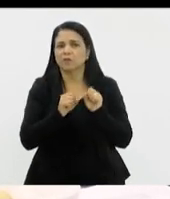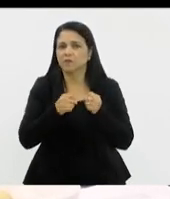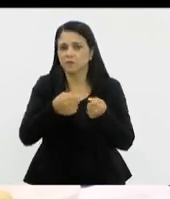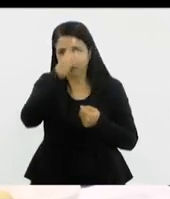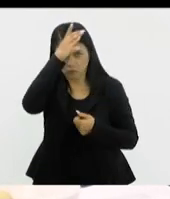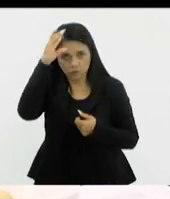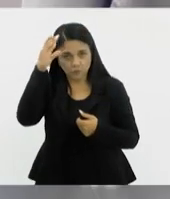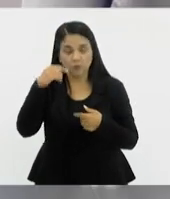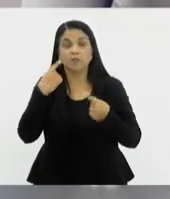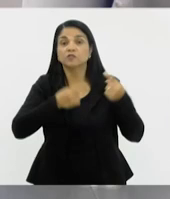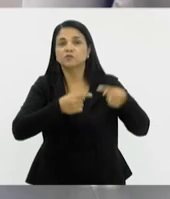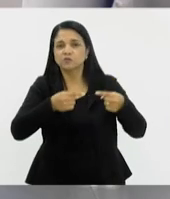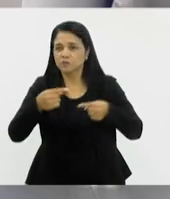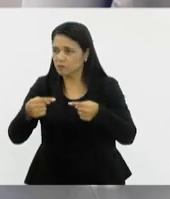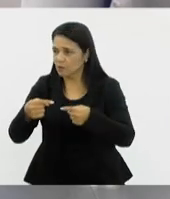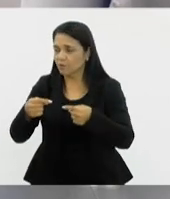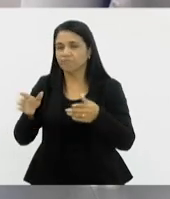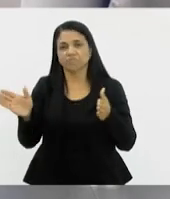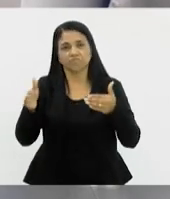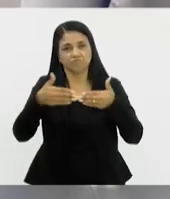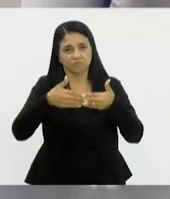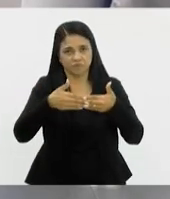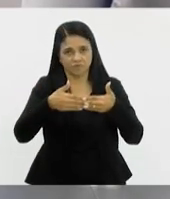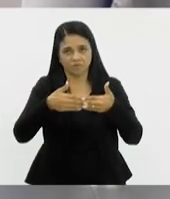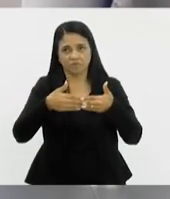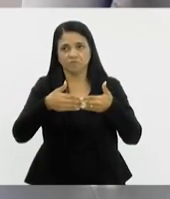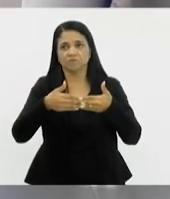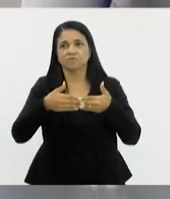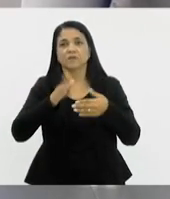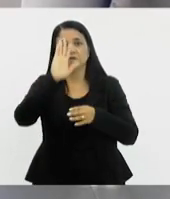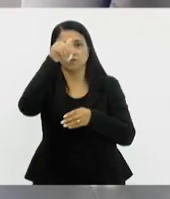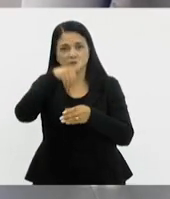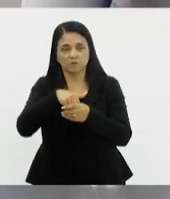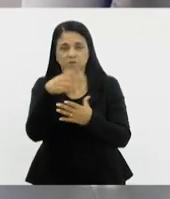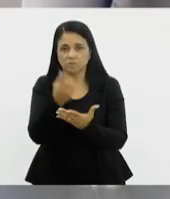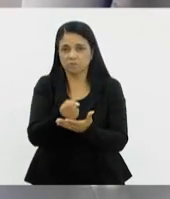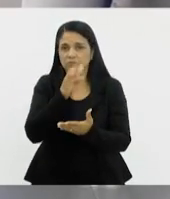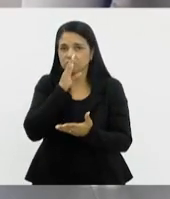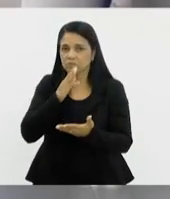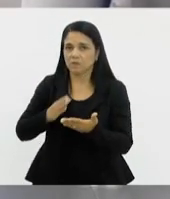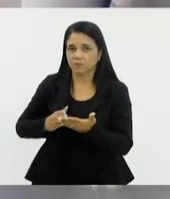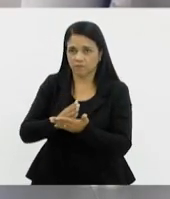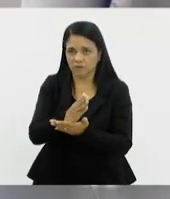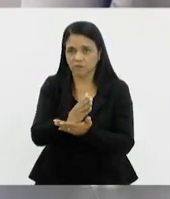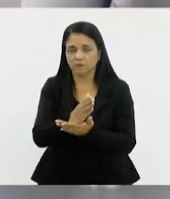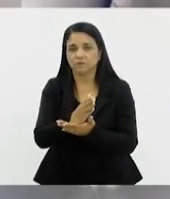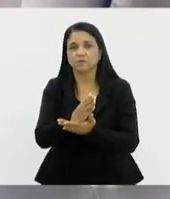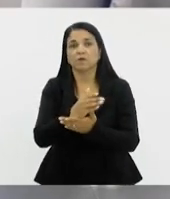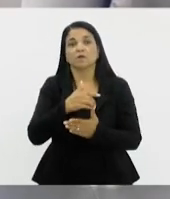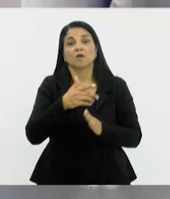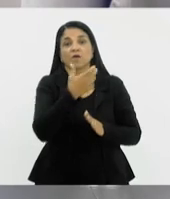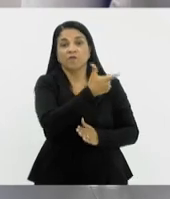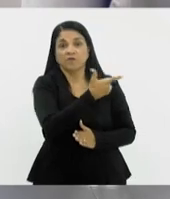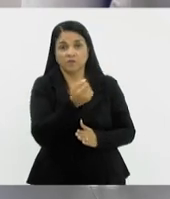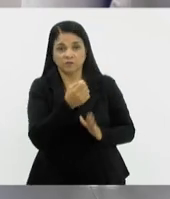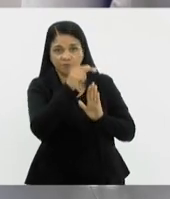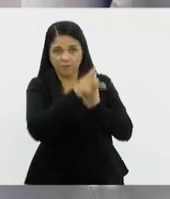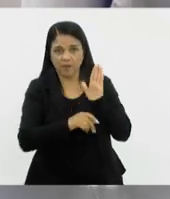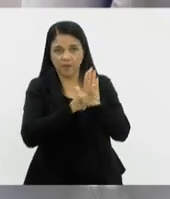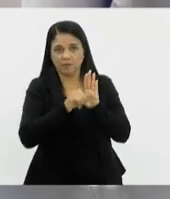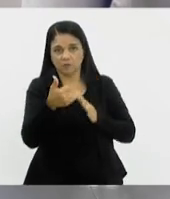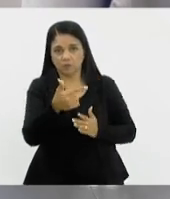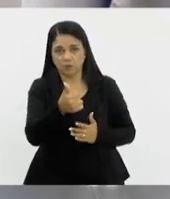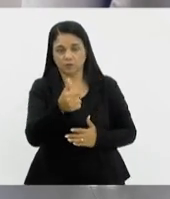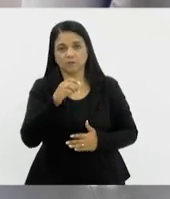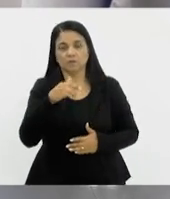Obrigado. Em discussão, não havendo quem queira discutir, encerrada a discussão. Em votação, os senhores que aprovam, permaneçam como estão, aprovado. 20 da pauta, PL